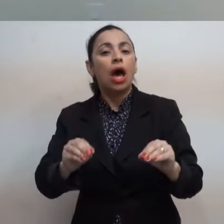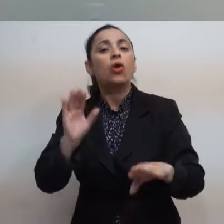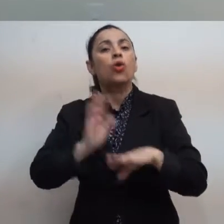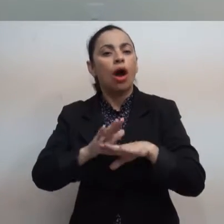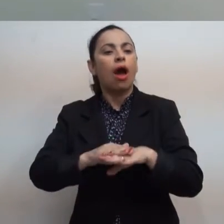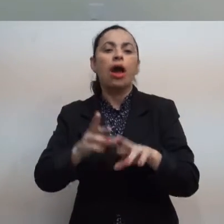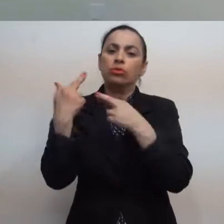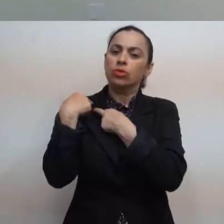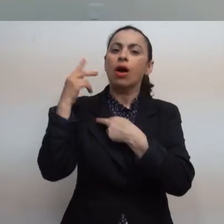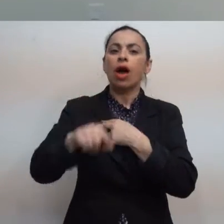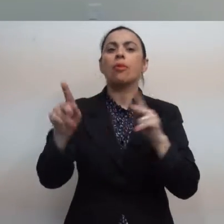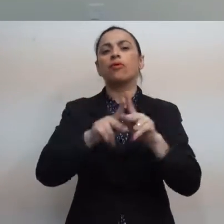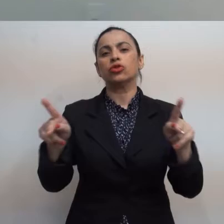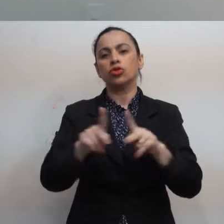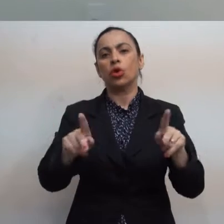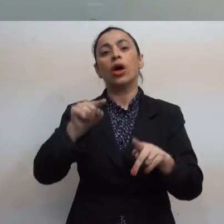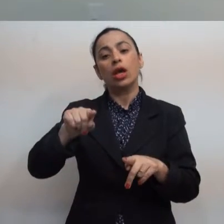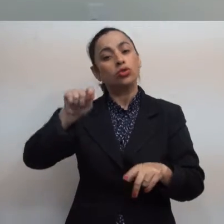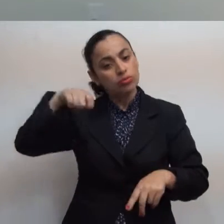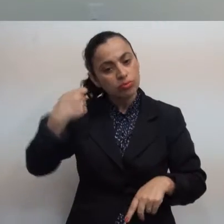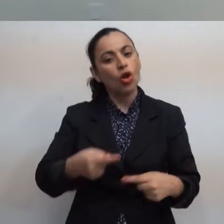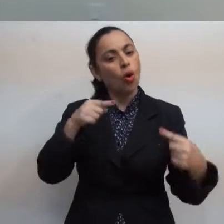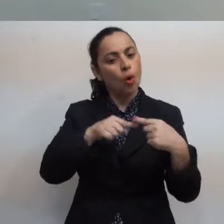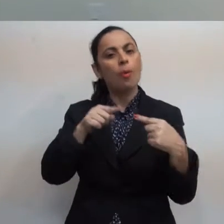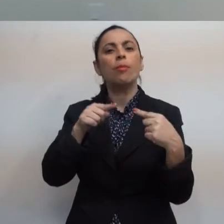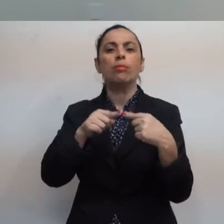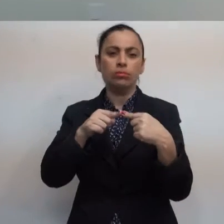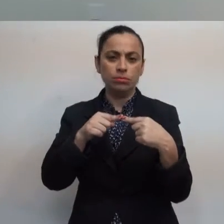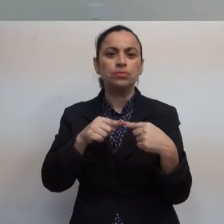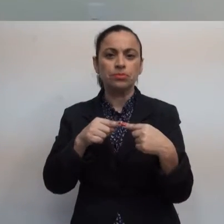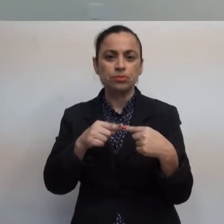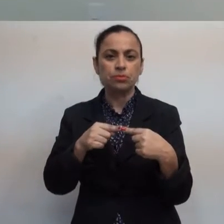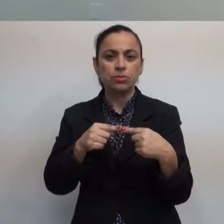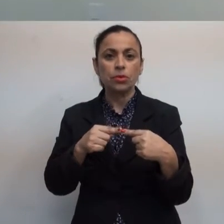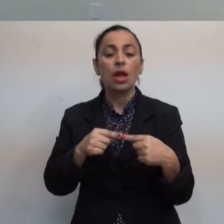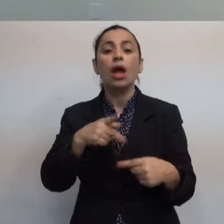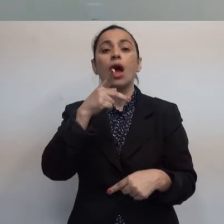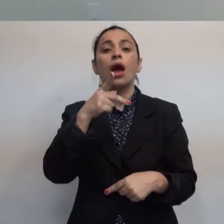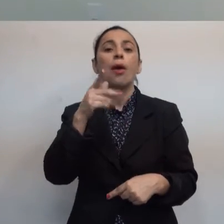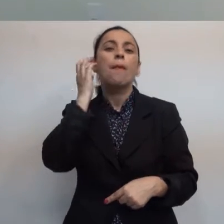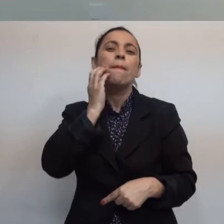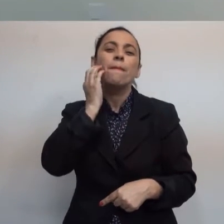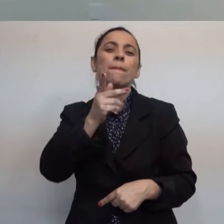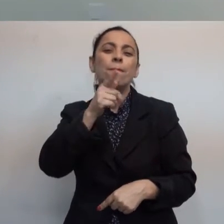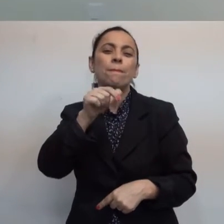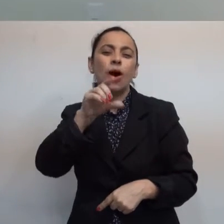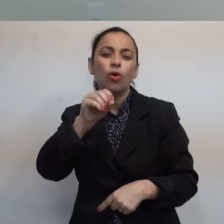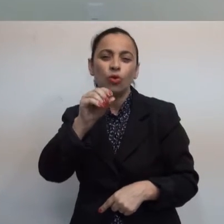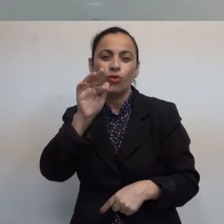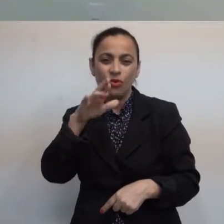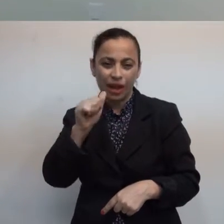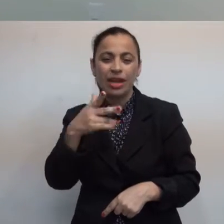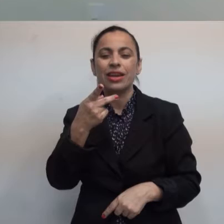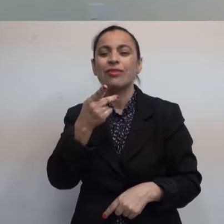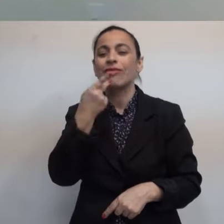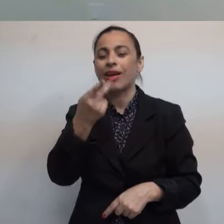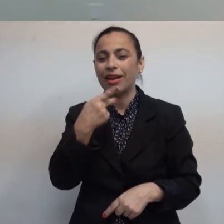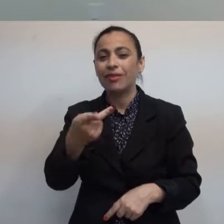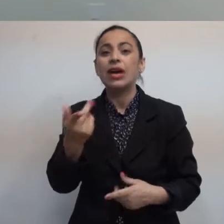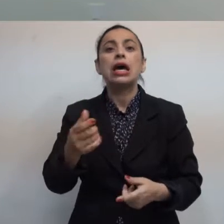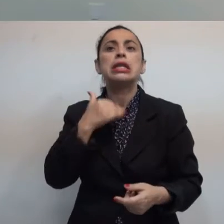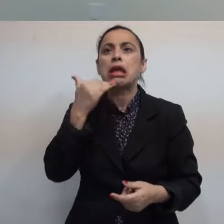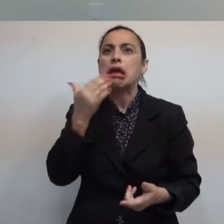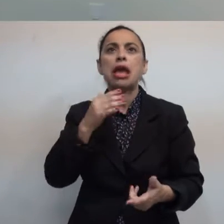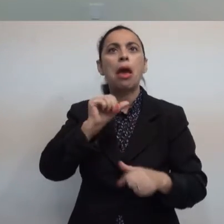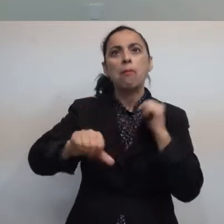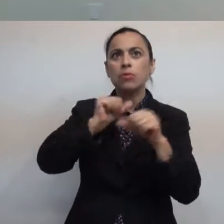Então, claro que é o professor. E nisso faz sentido o que o Paulo Freire falava: ninguém se torna